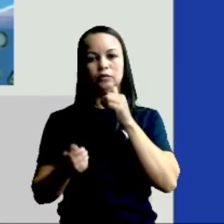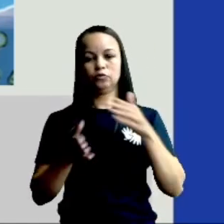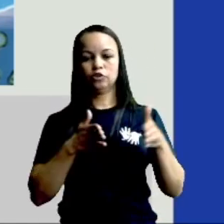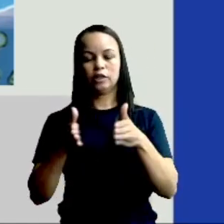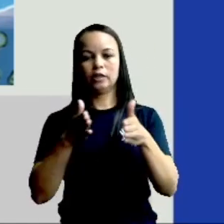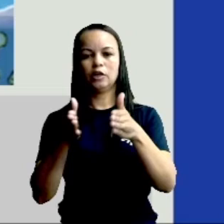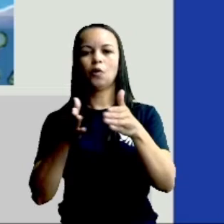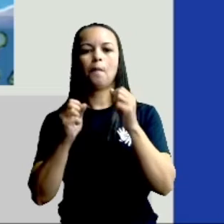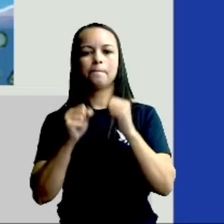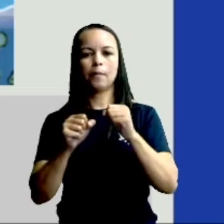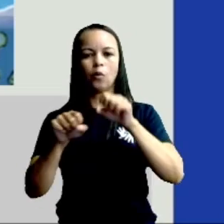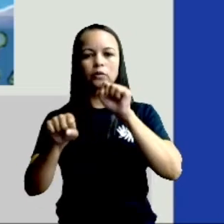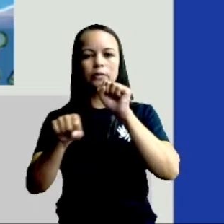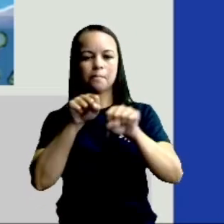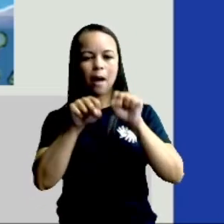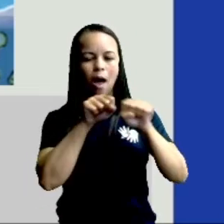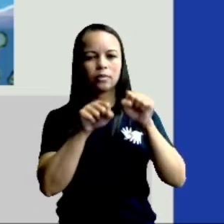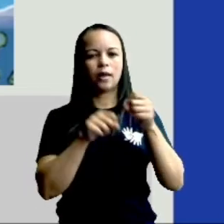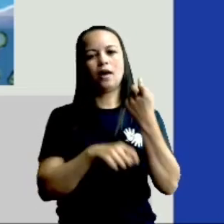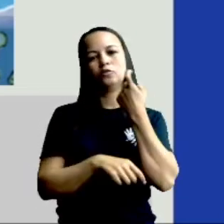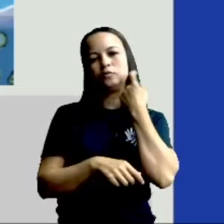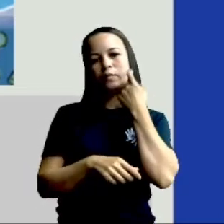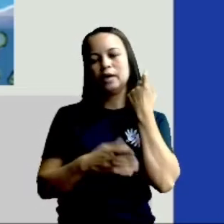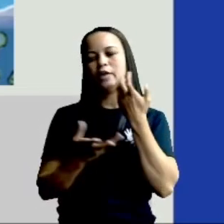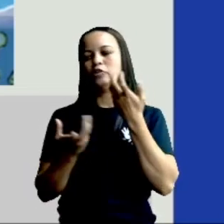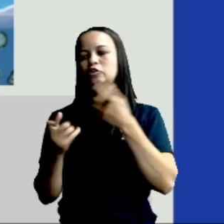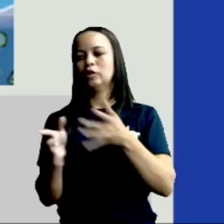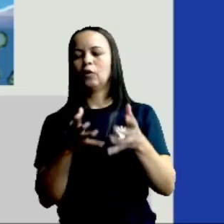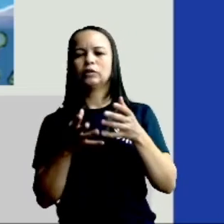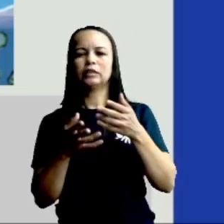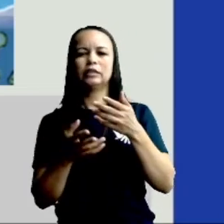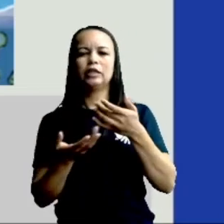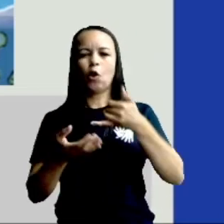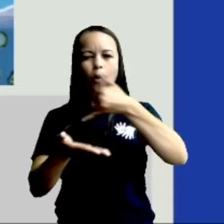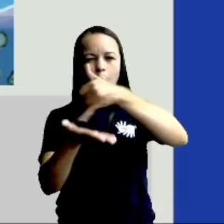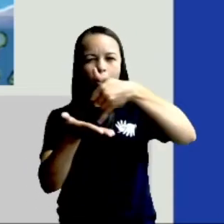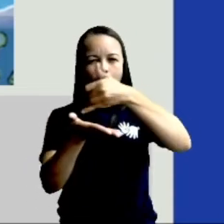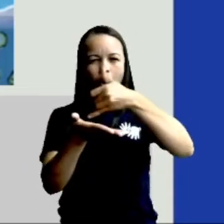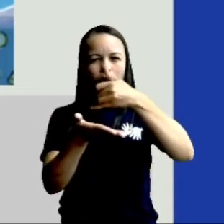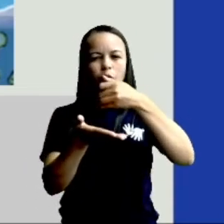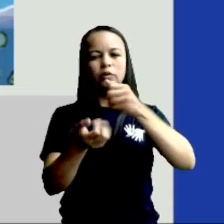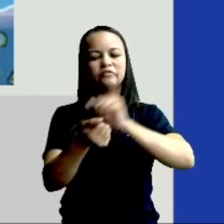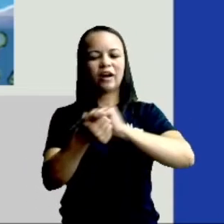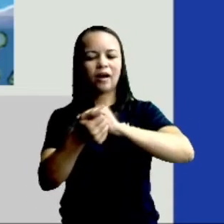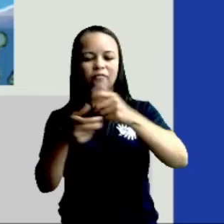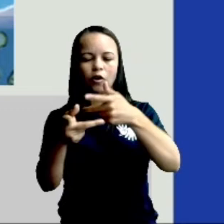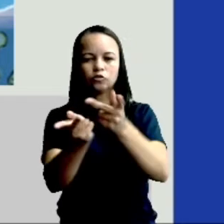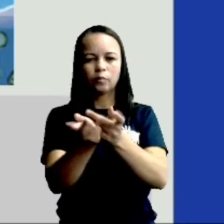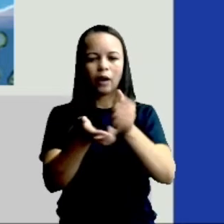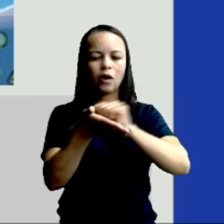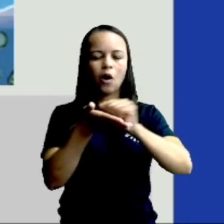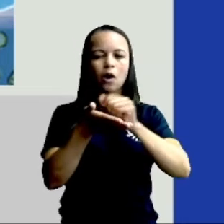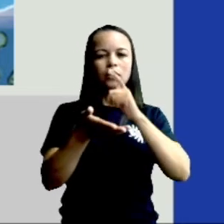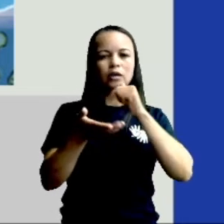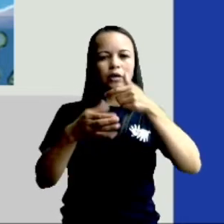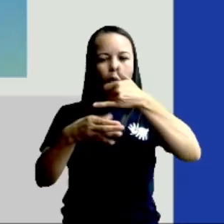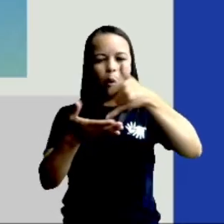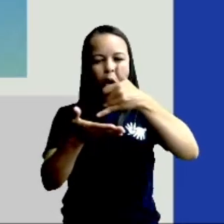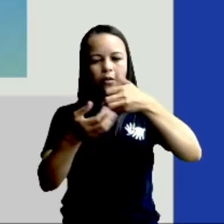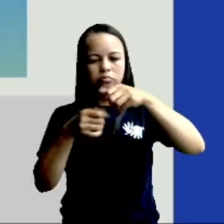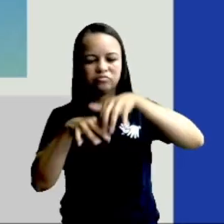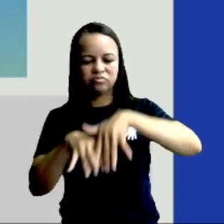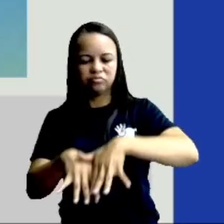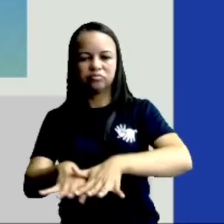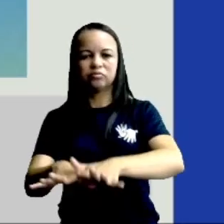peixes, tá? Aquele óleo de cozinha que a gente joga ali no ralo da pia. Quando ele chega nos rios através de esgoto, ele pode ali,